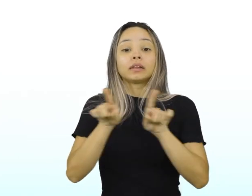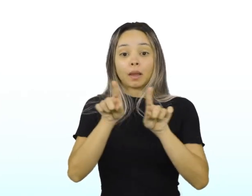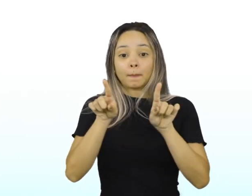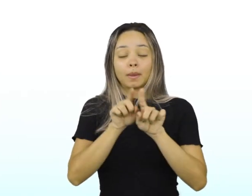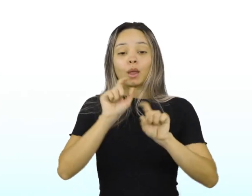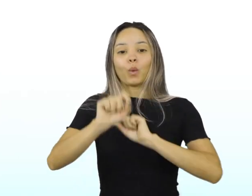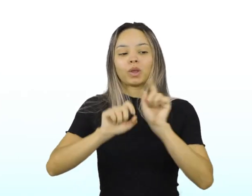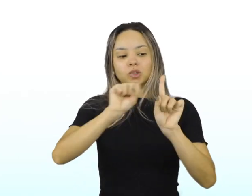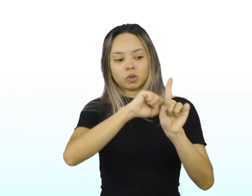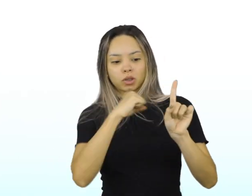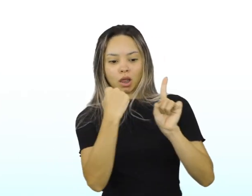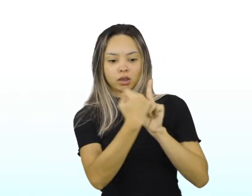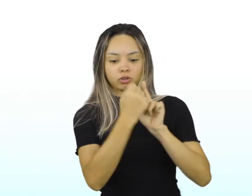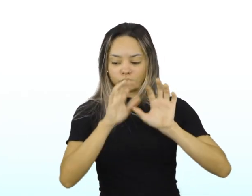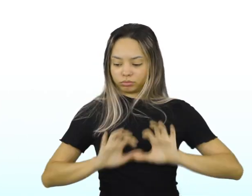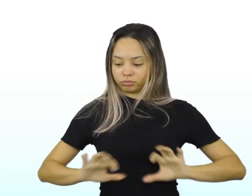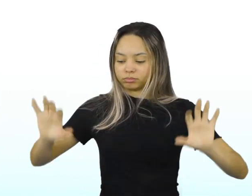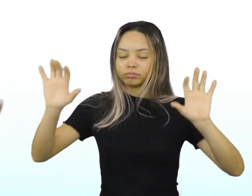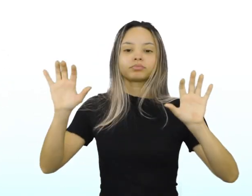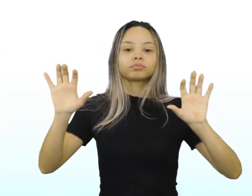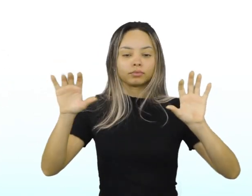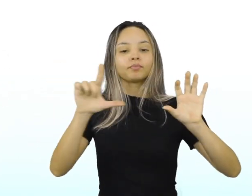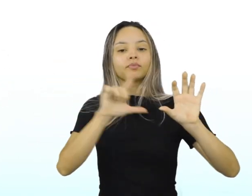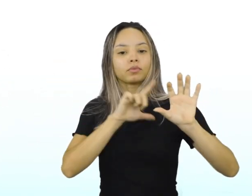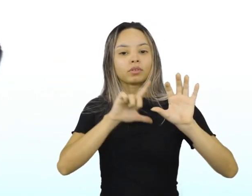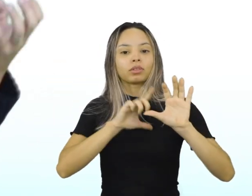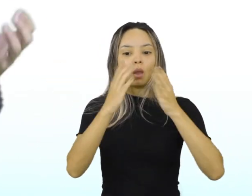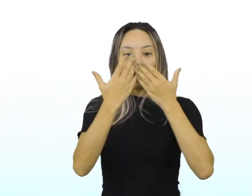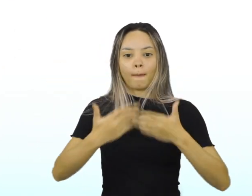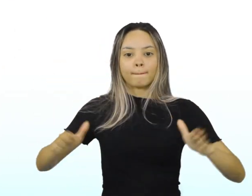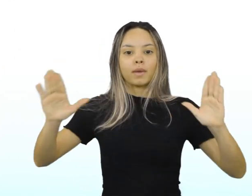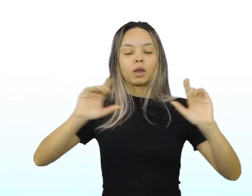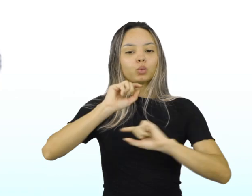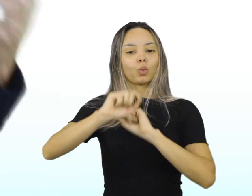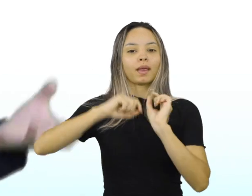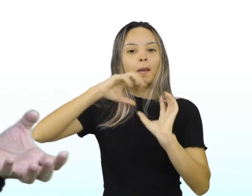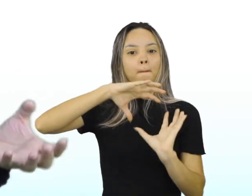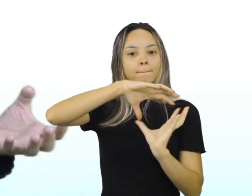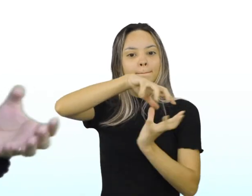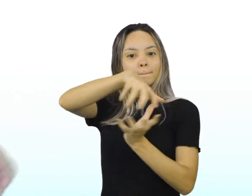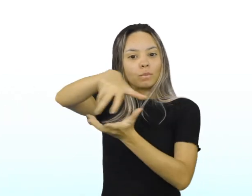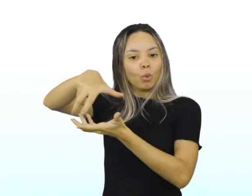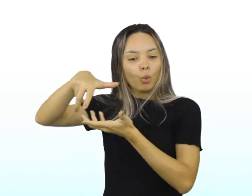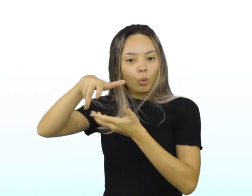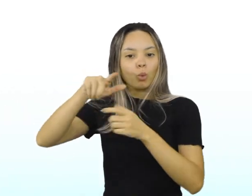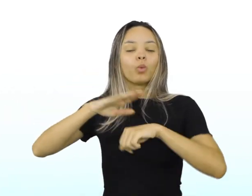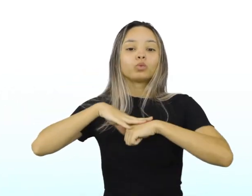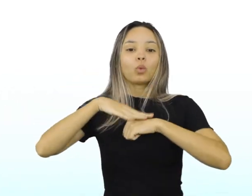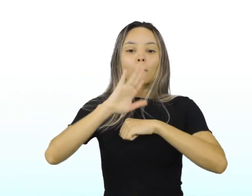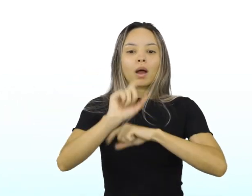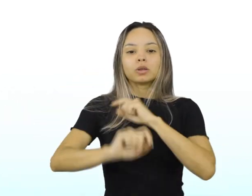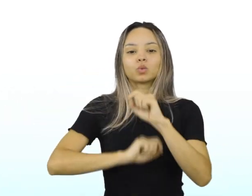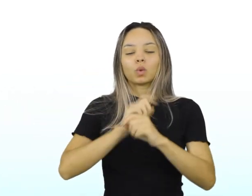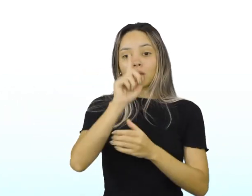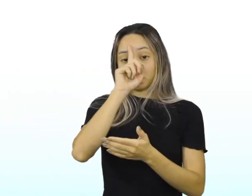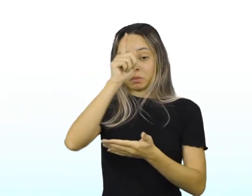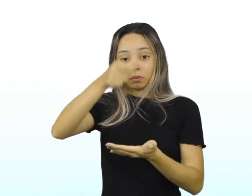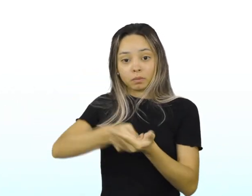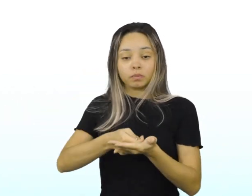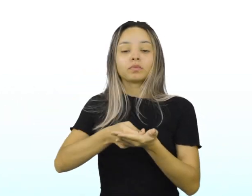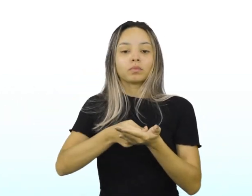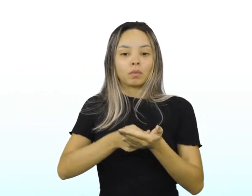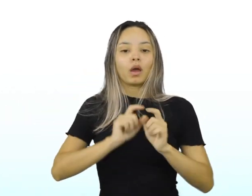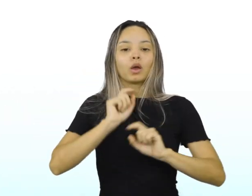lado, socialismo do outro, vai dar lugar a um mundo multipolar, mas comandado pela